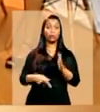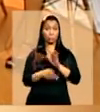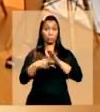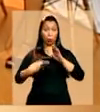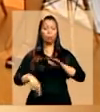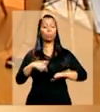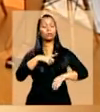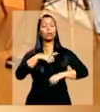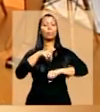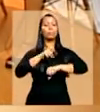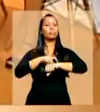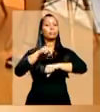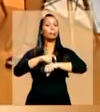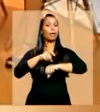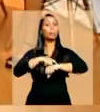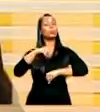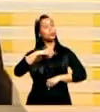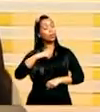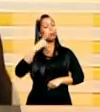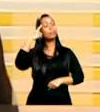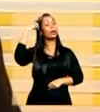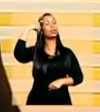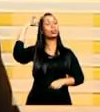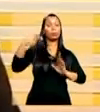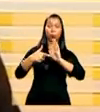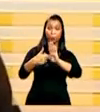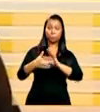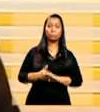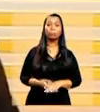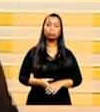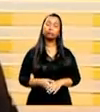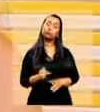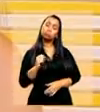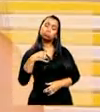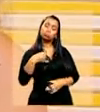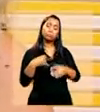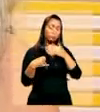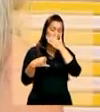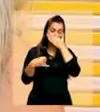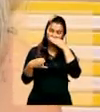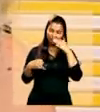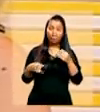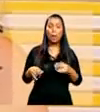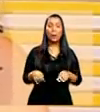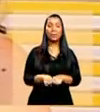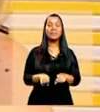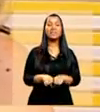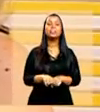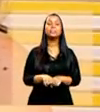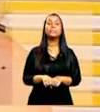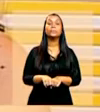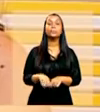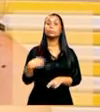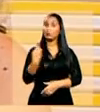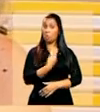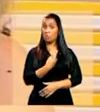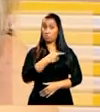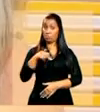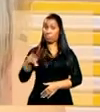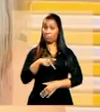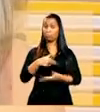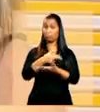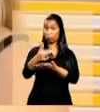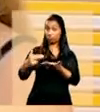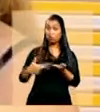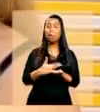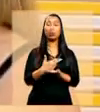artística dela, que ela vai ter tempo para poder criar, para poder se expressar? Tem, sim. E muitas vezes nós,